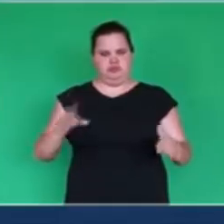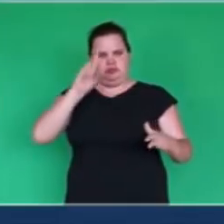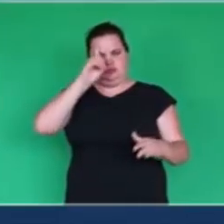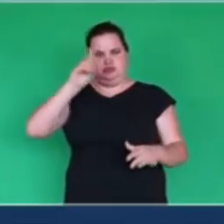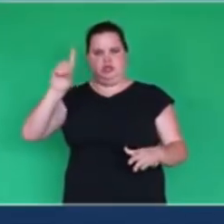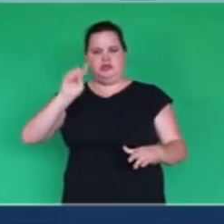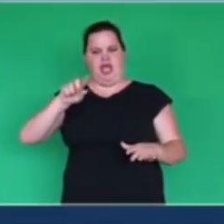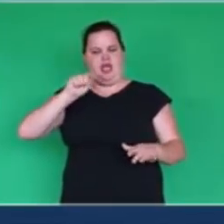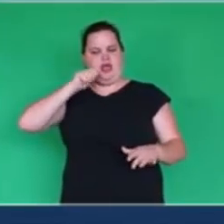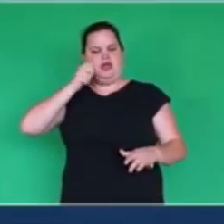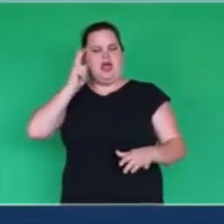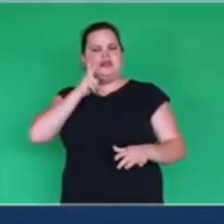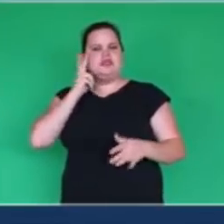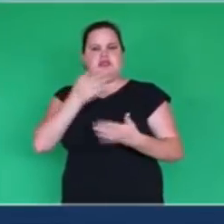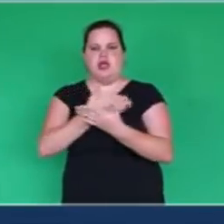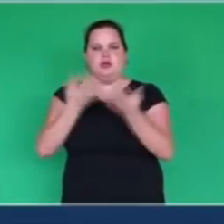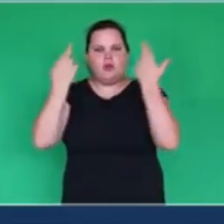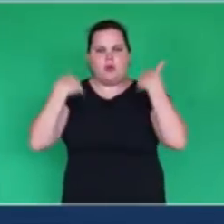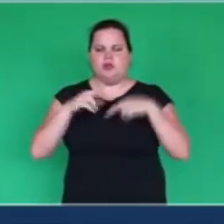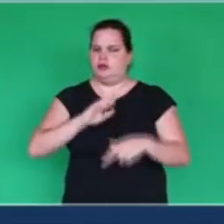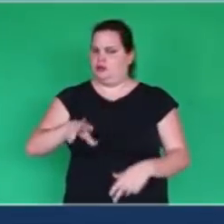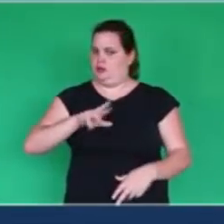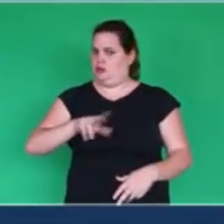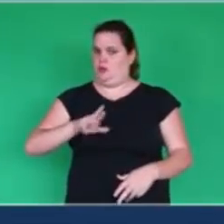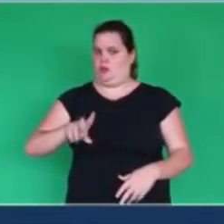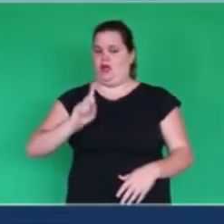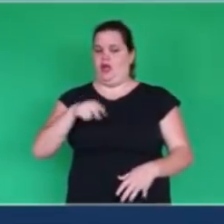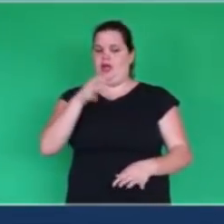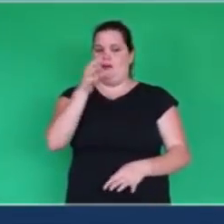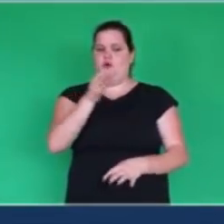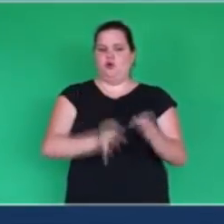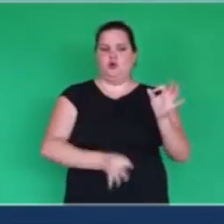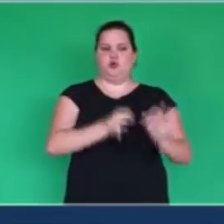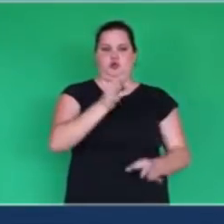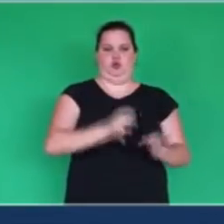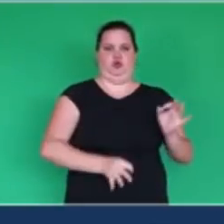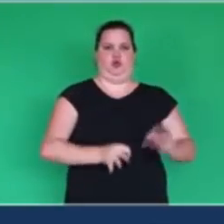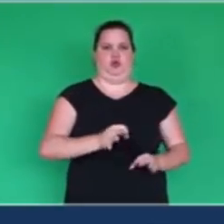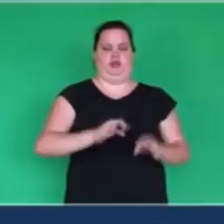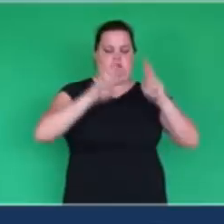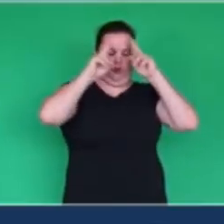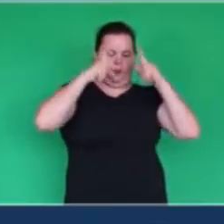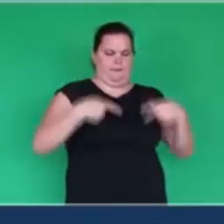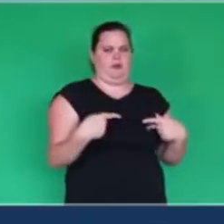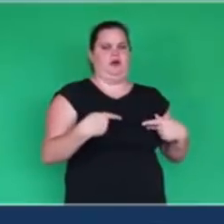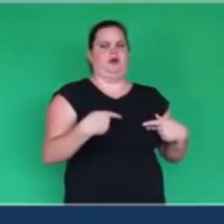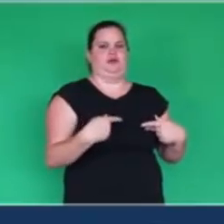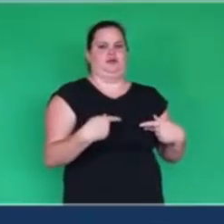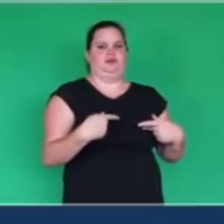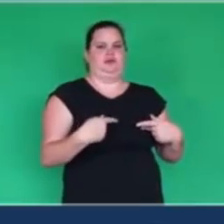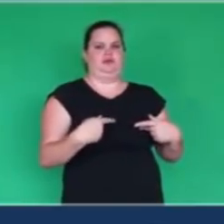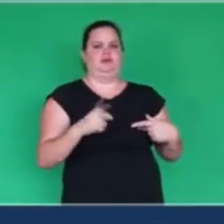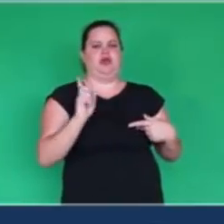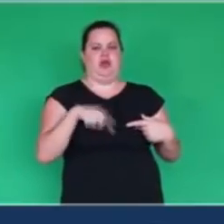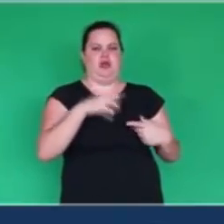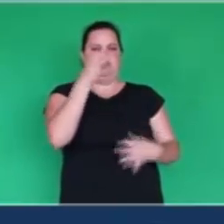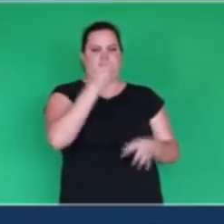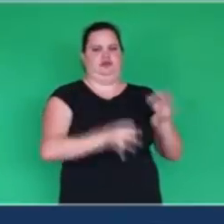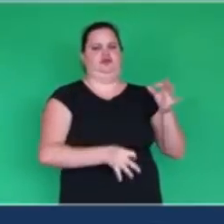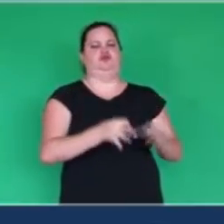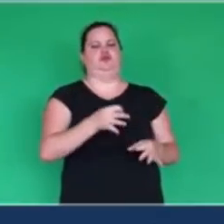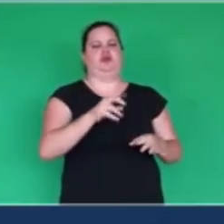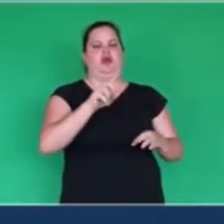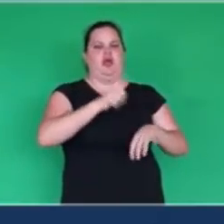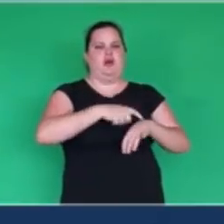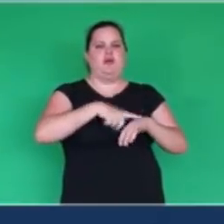do Cordeiro. Esse aqui é um juízo sobre a carne. Este será o